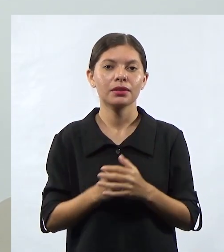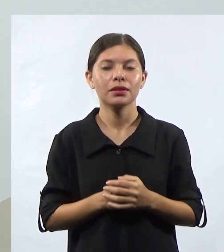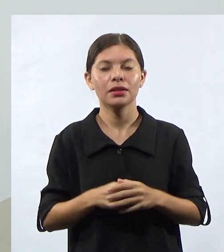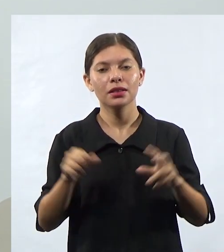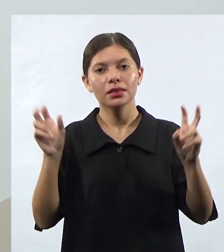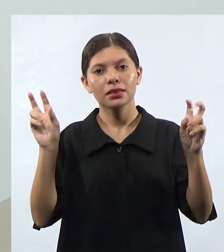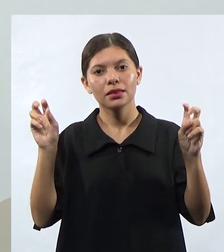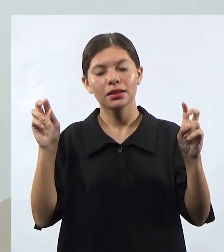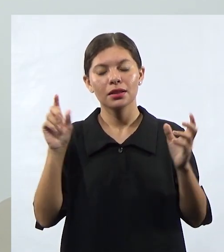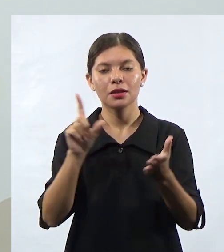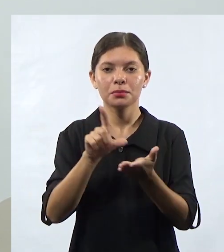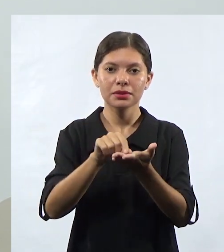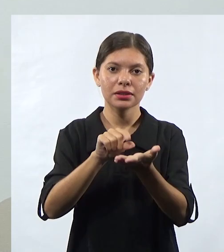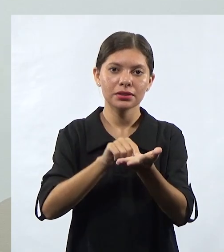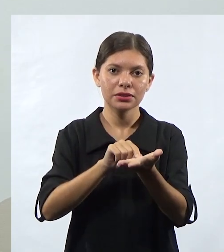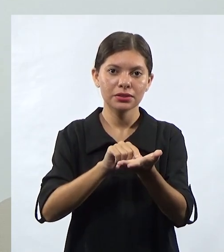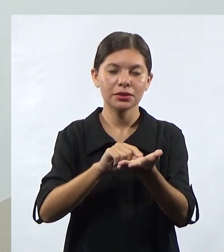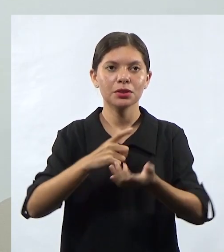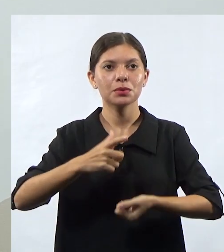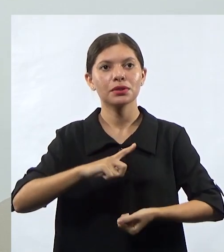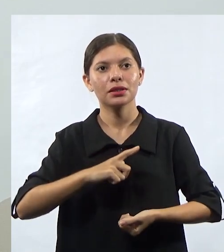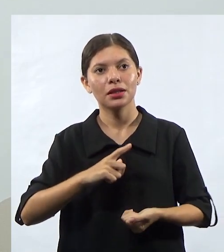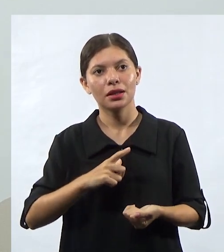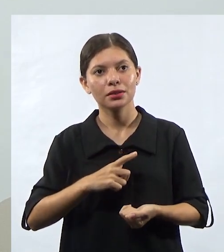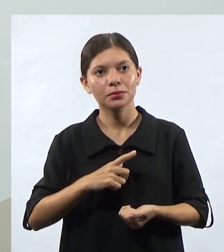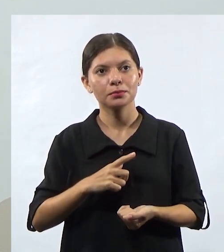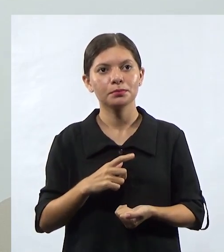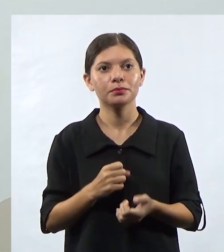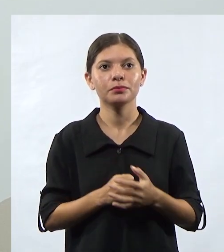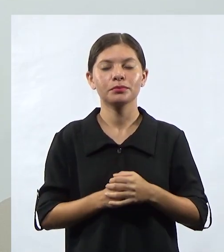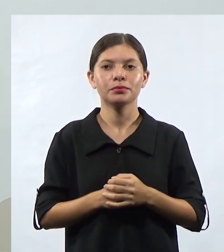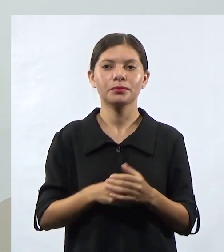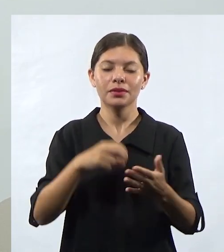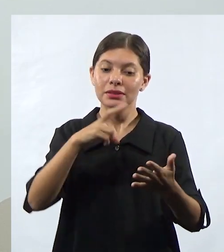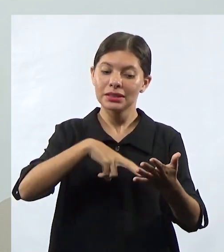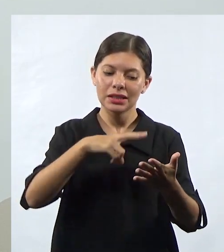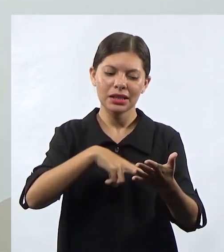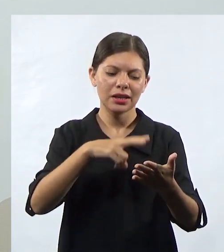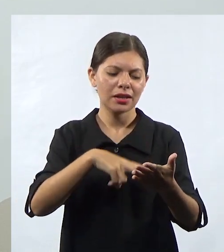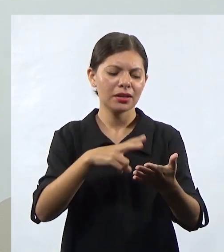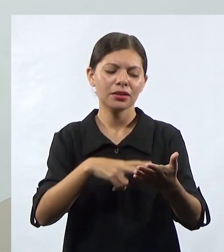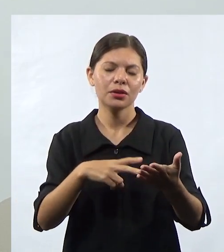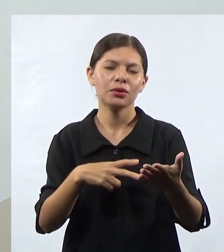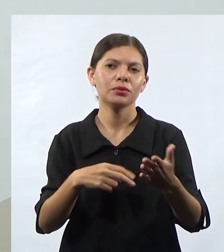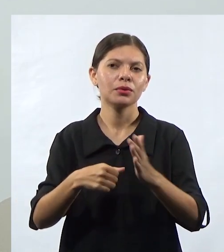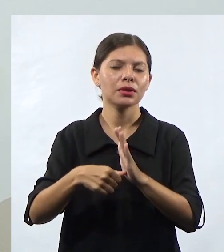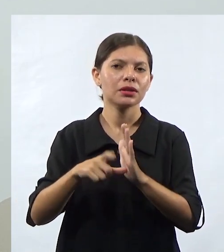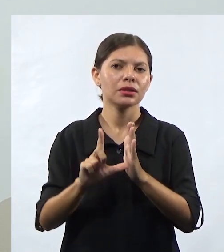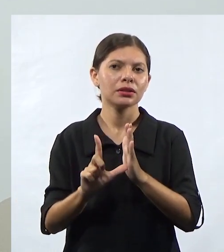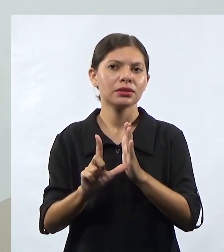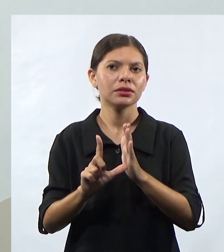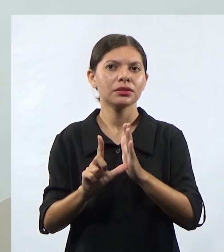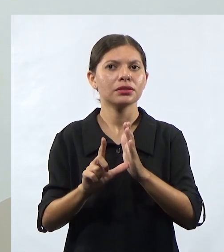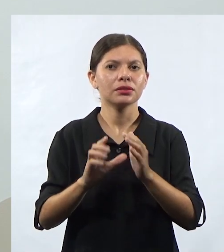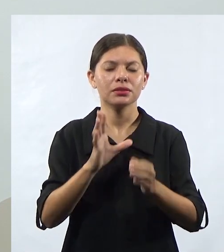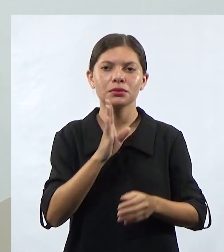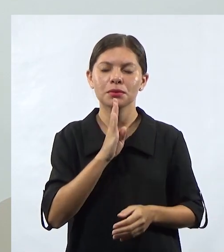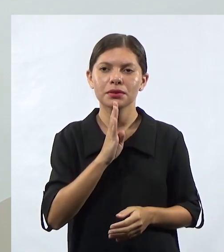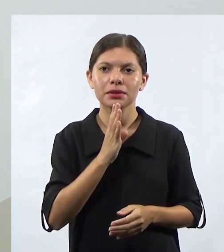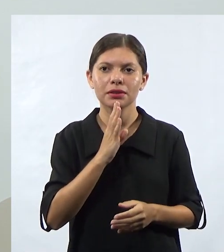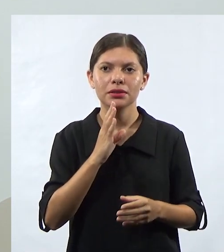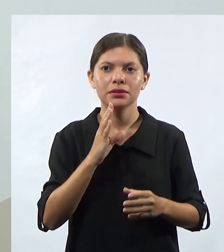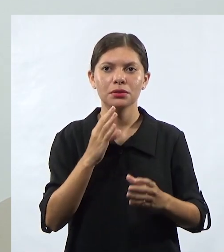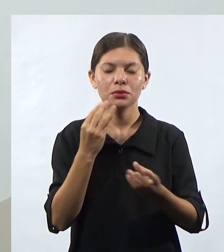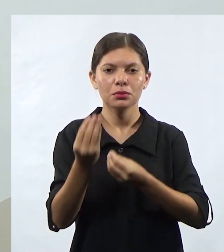tem artigos, mas primeiro aprofundem-se antes de iniciar a técnica. Conheçam nas suas entrelinhas como que a